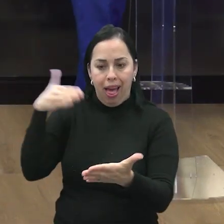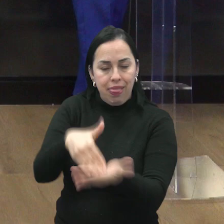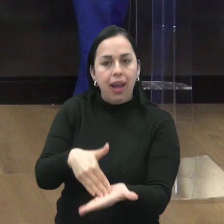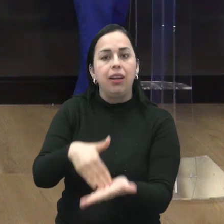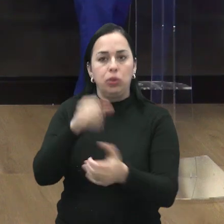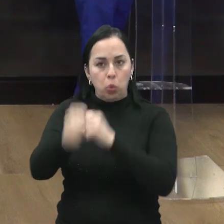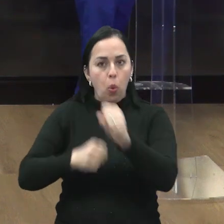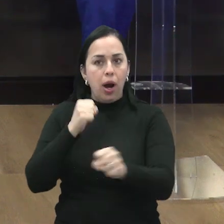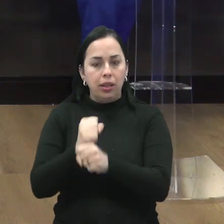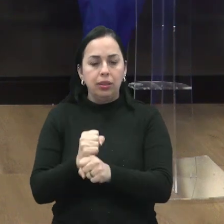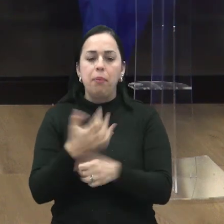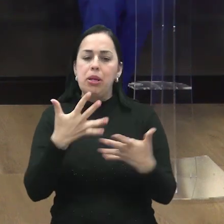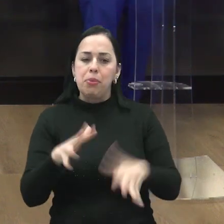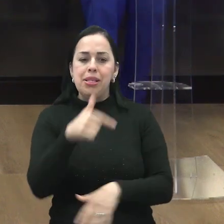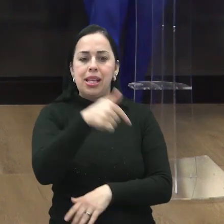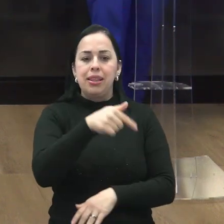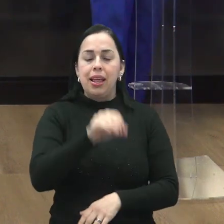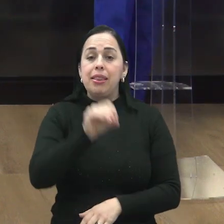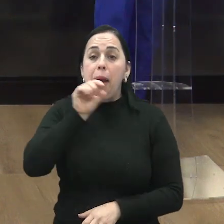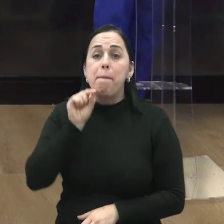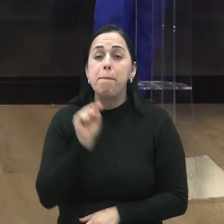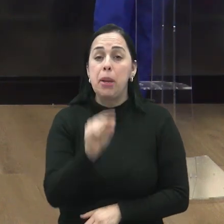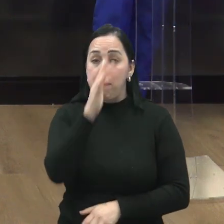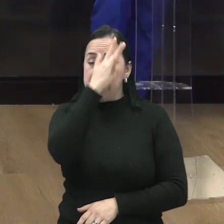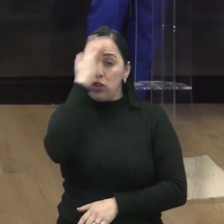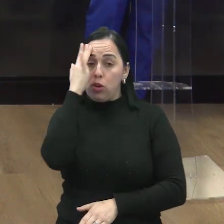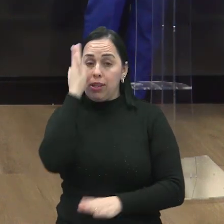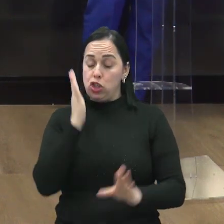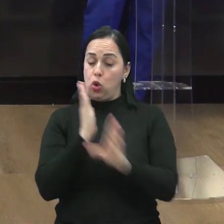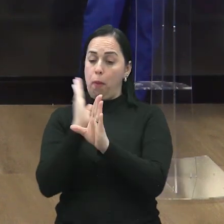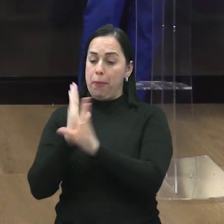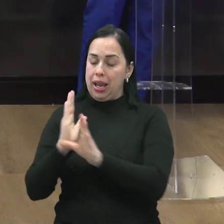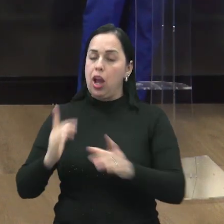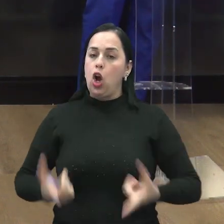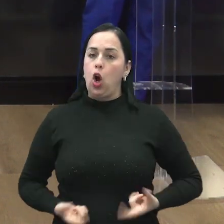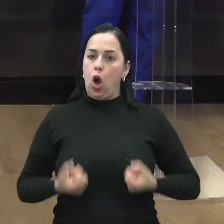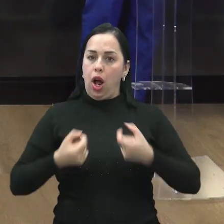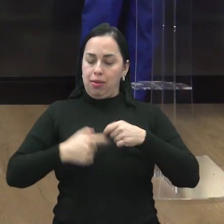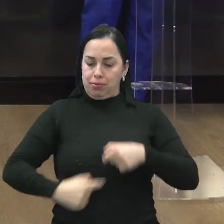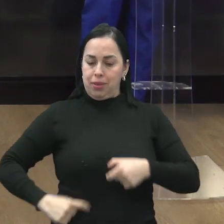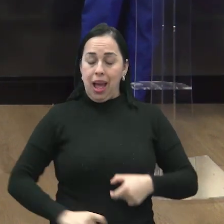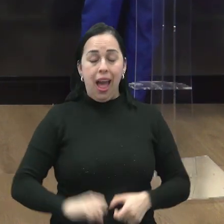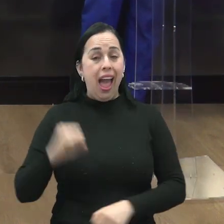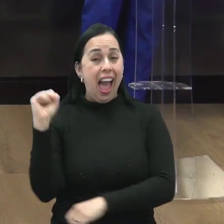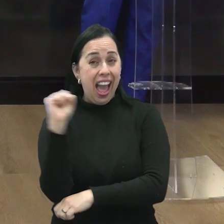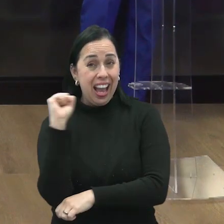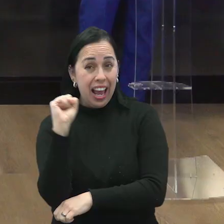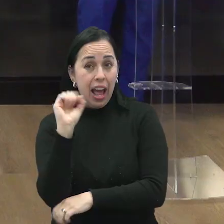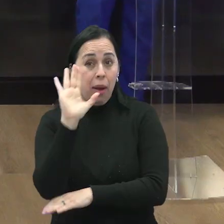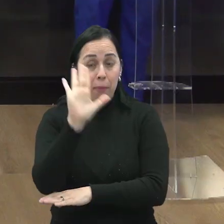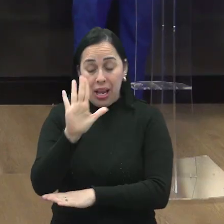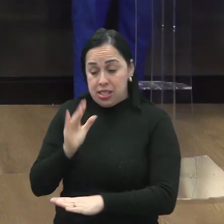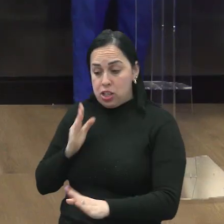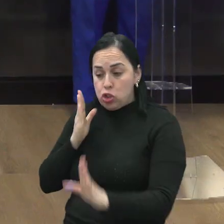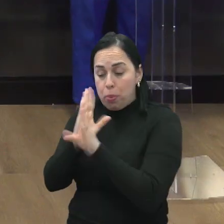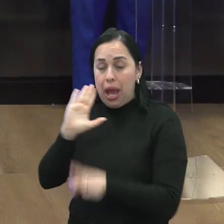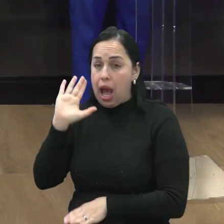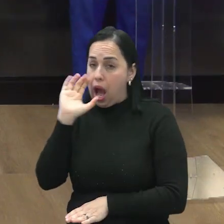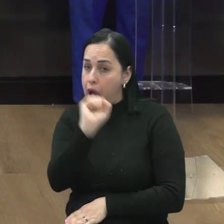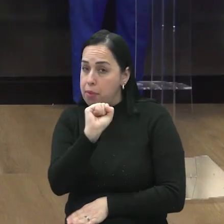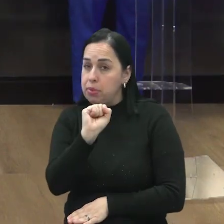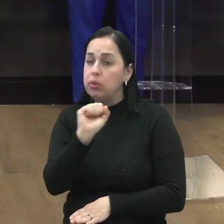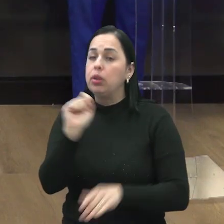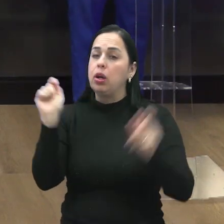câncer coloretal devem ser registrados por ano aqui no país. A doença é grave, mas a chance de cura chega